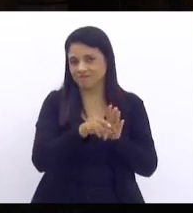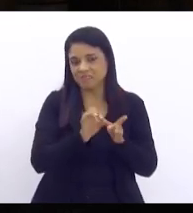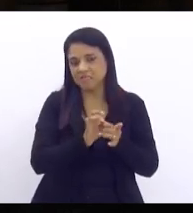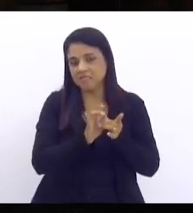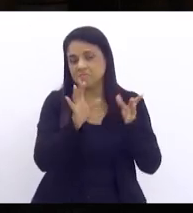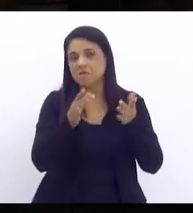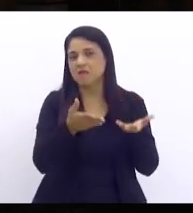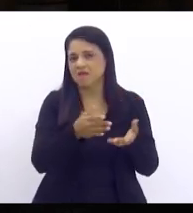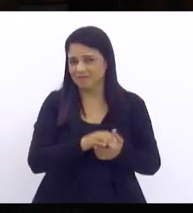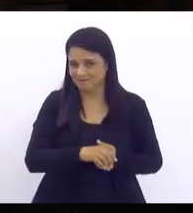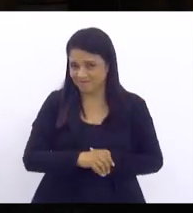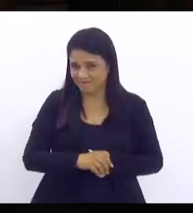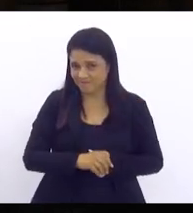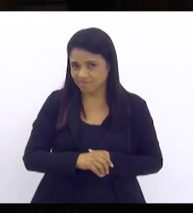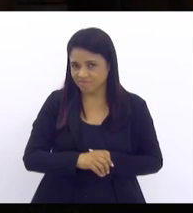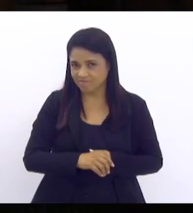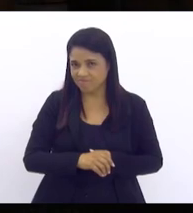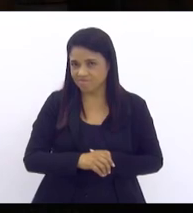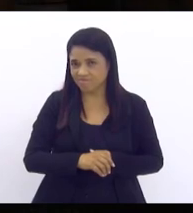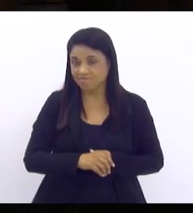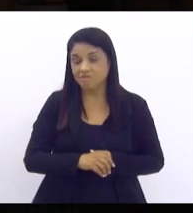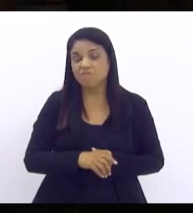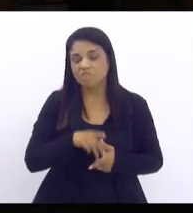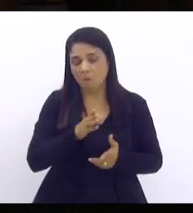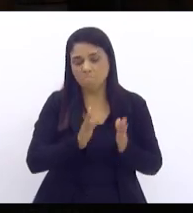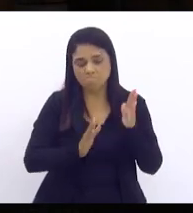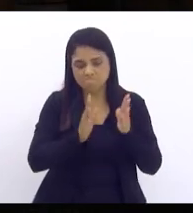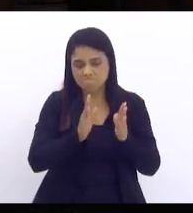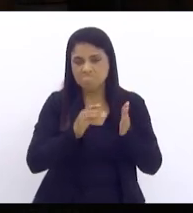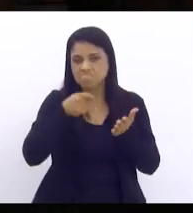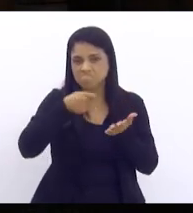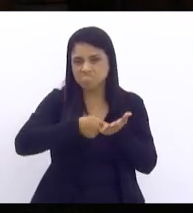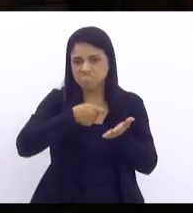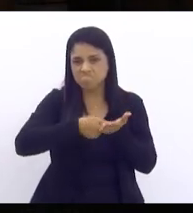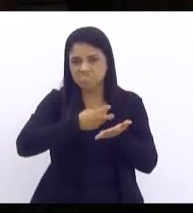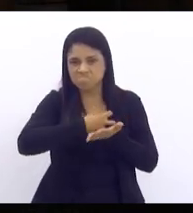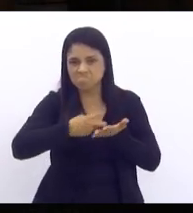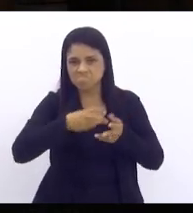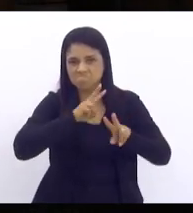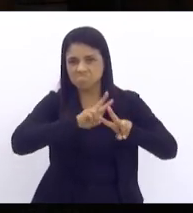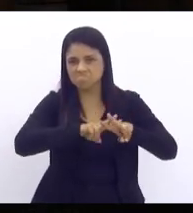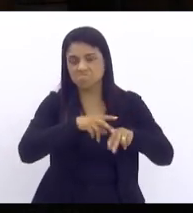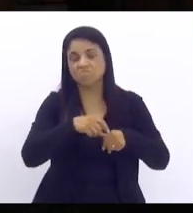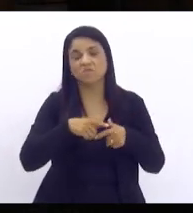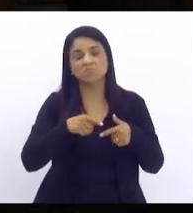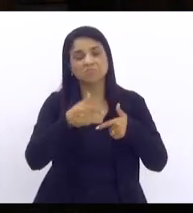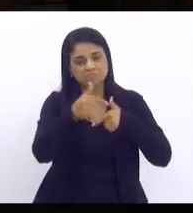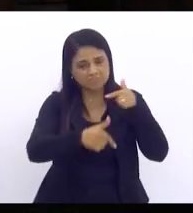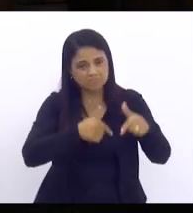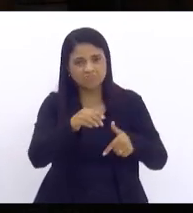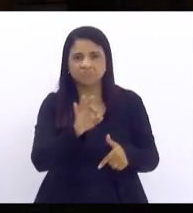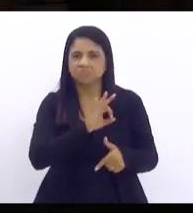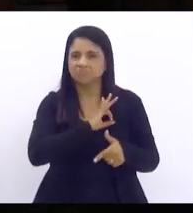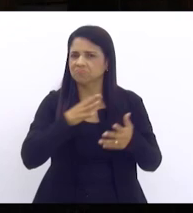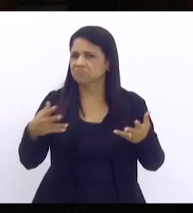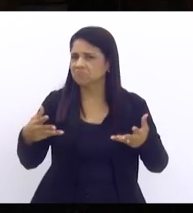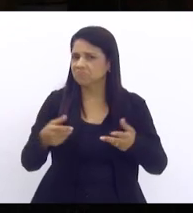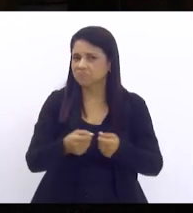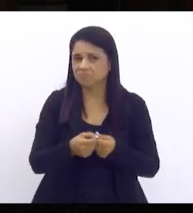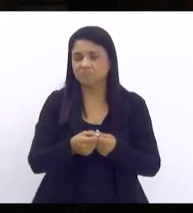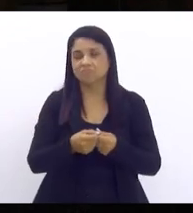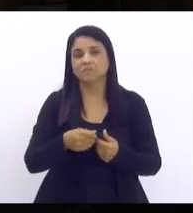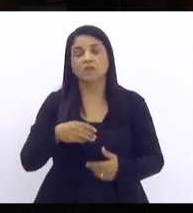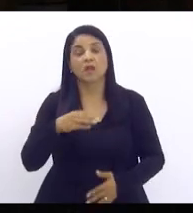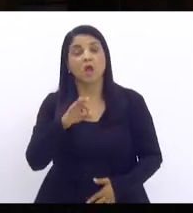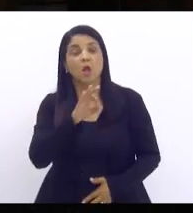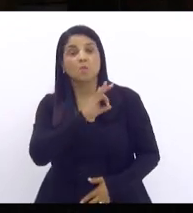frente, mas sim pagar a etapa toda ali. E eu tenho certeza que eles fizeram um excelente trabalho. A polícia militar,